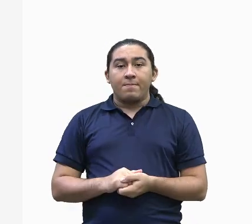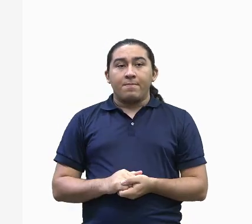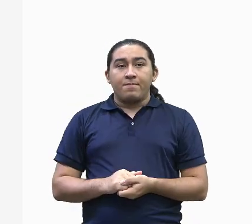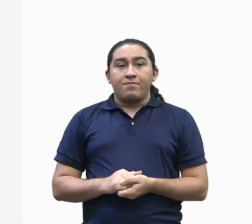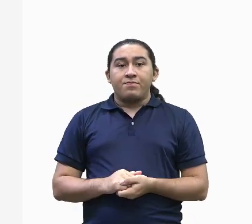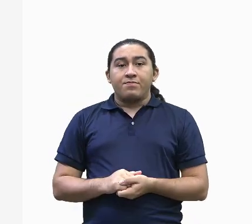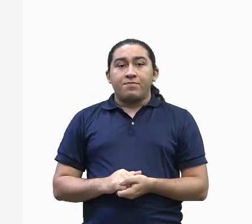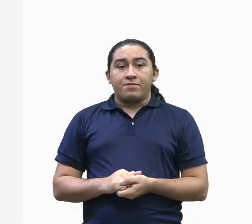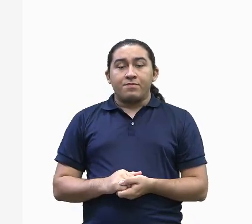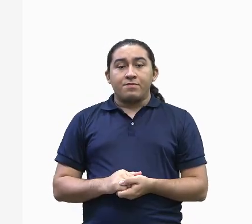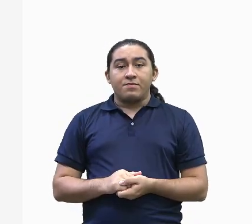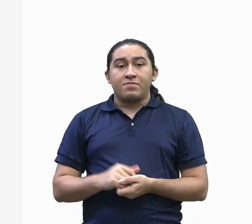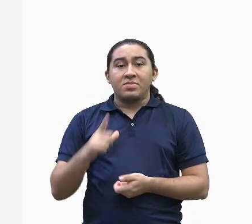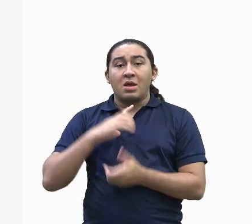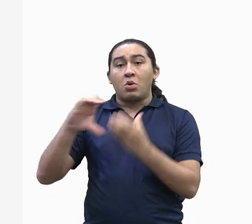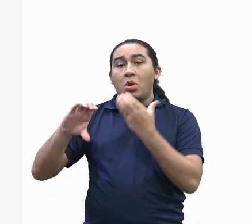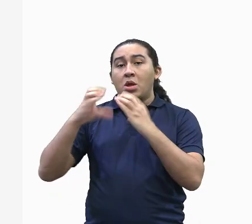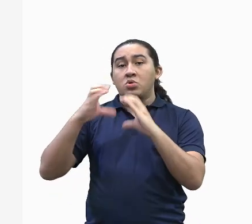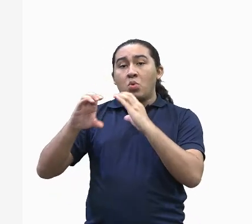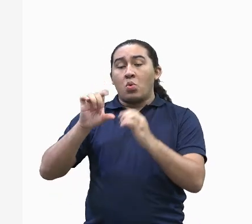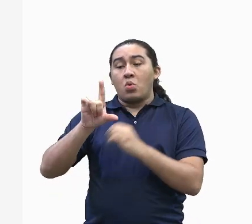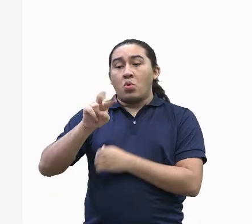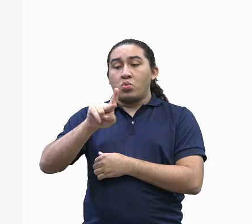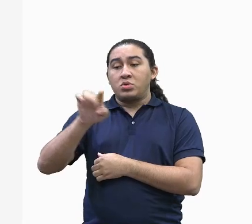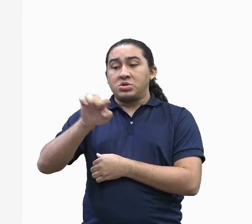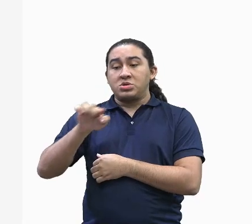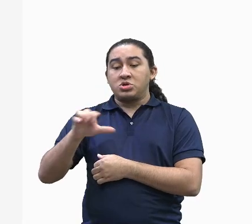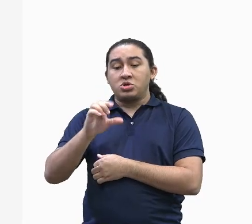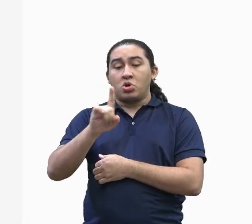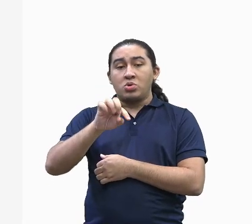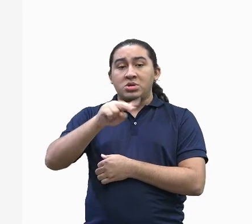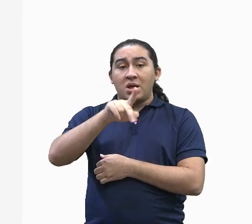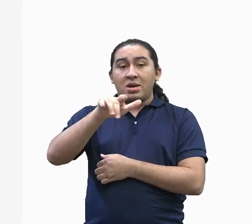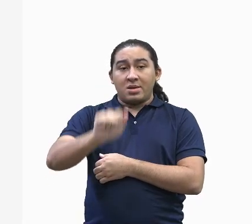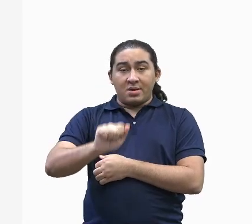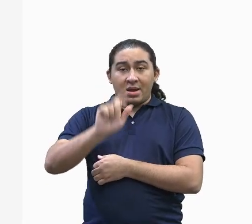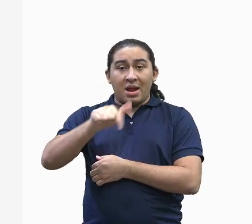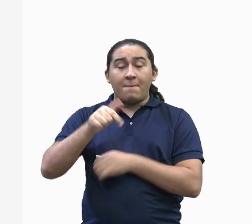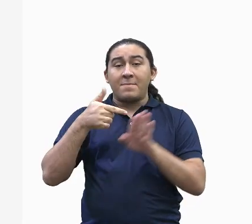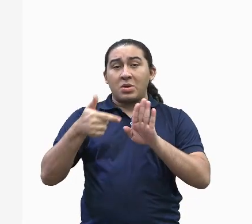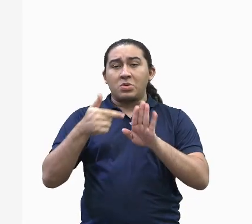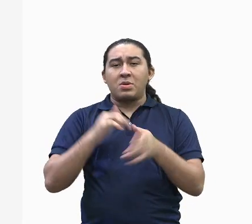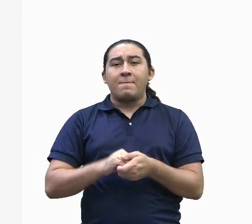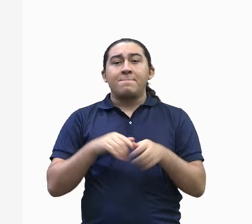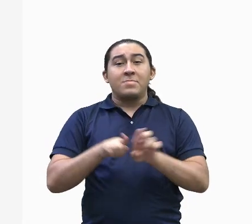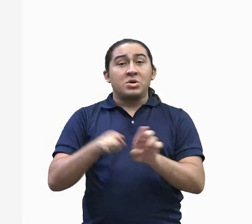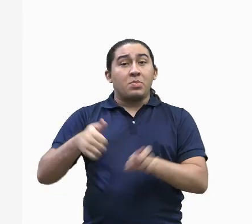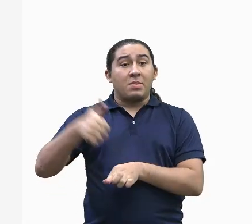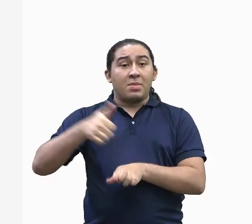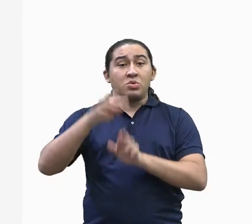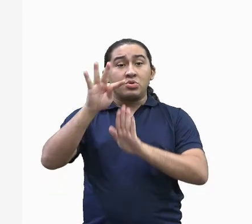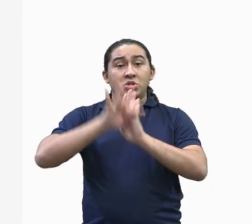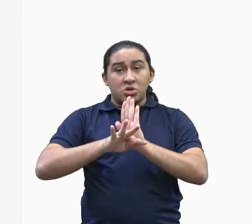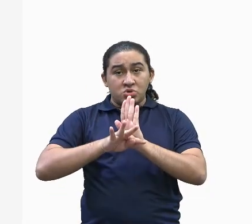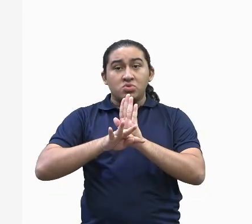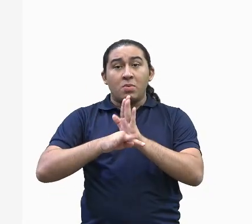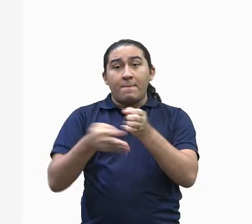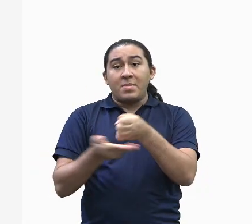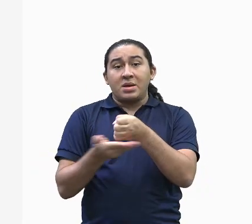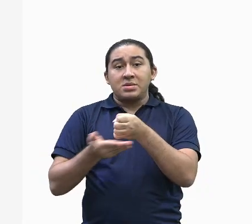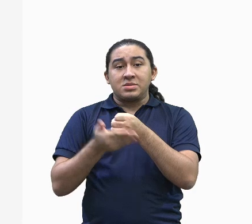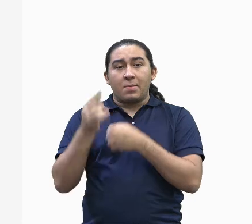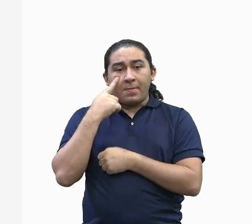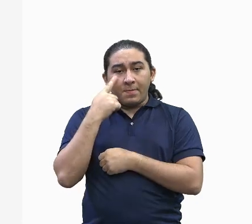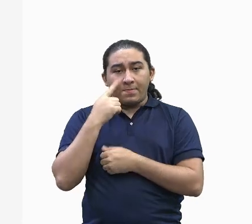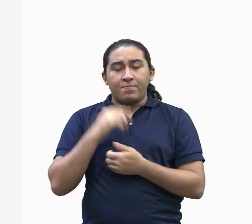Branca, do cantor Luiz Gonzaga, né? Barco Quebrado. Mas, primeiro, vamos ver o texto original.